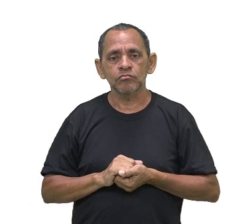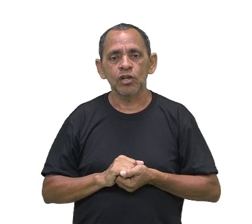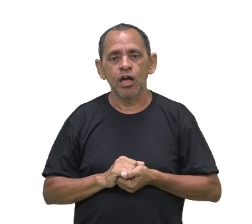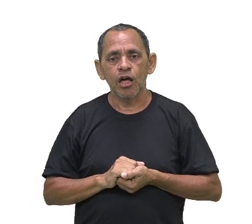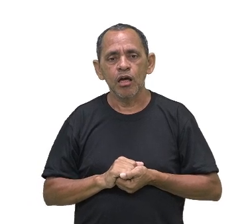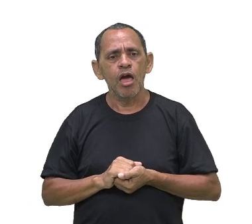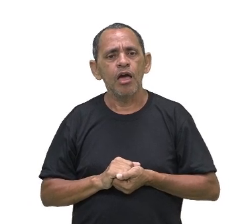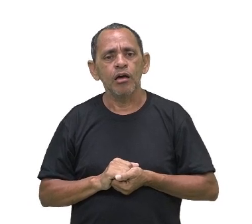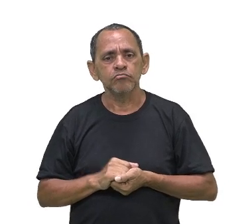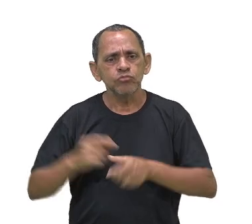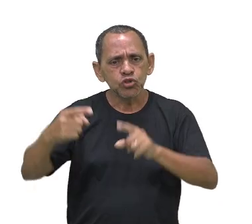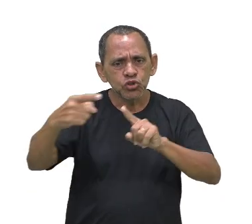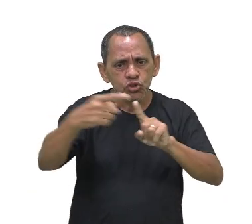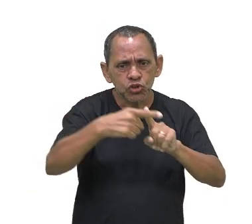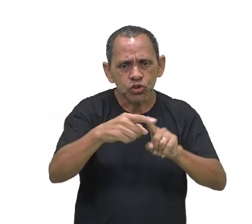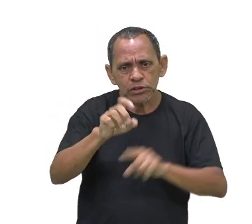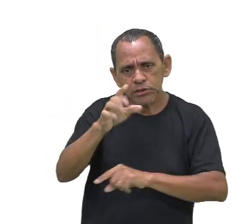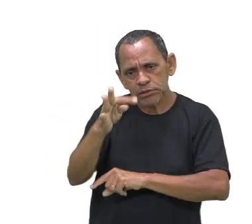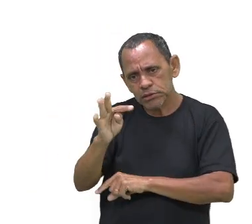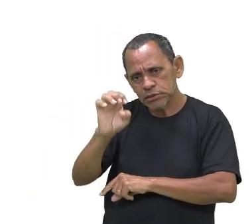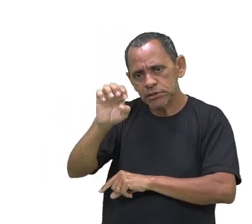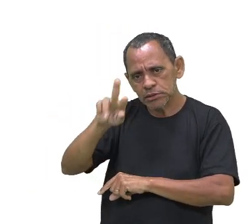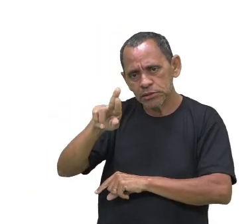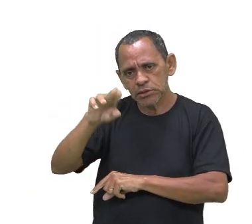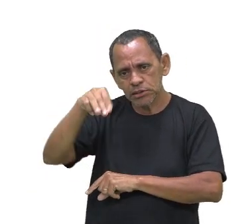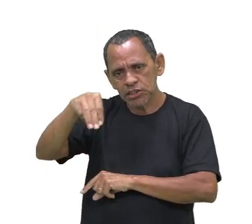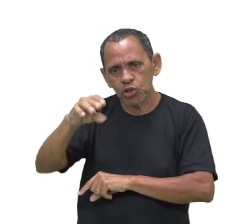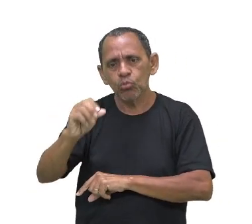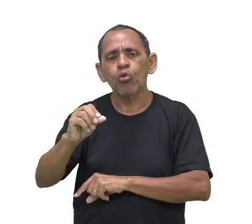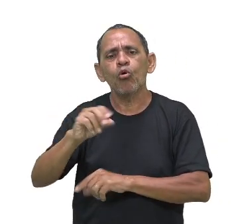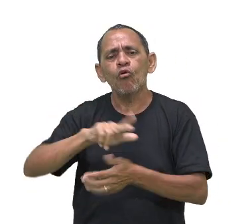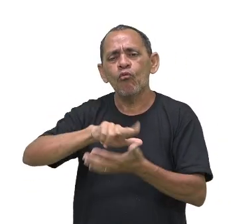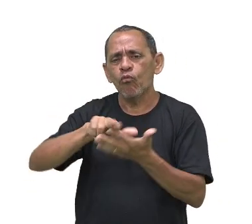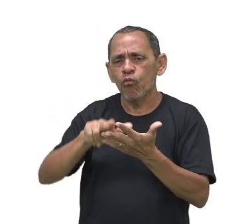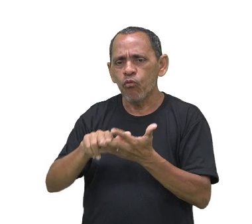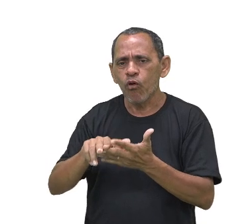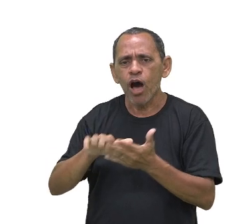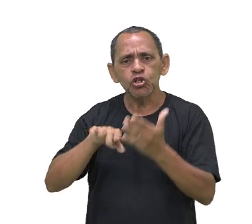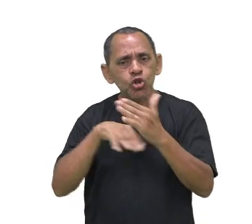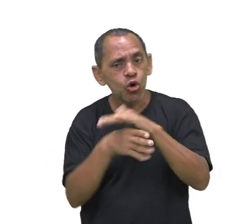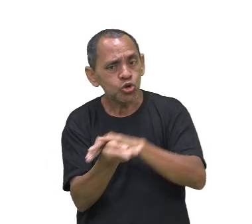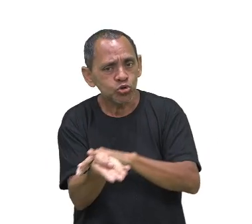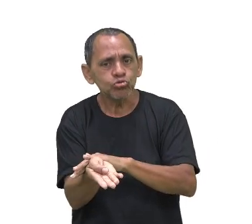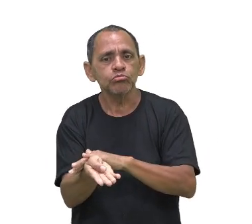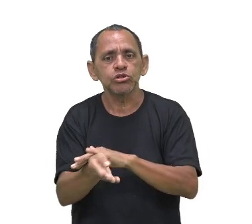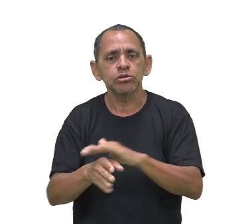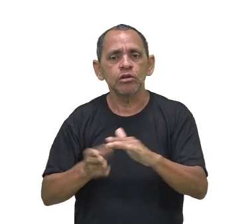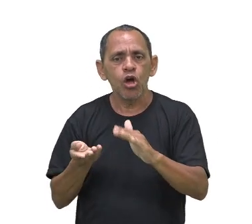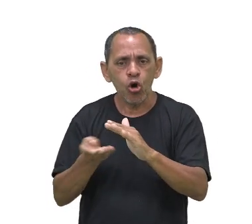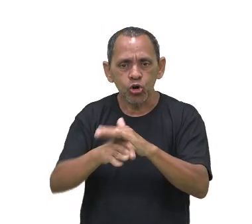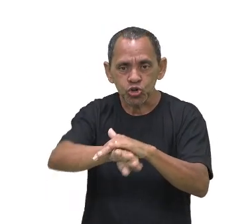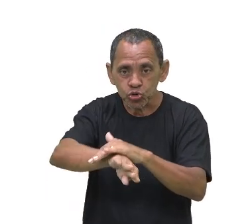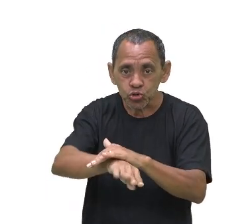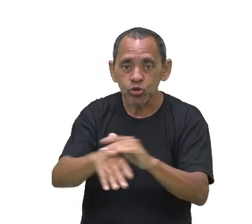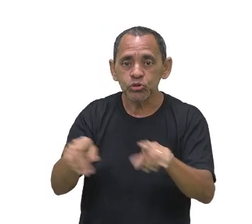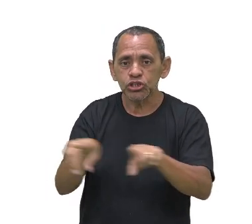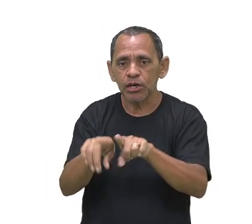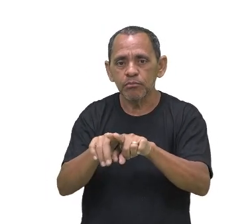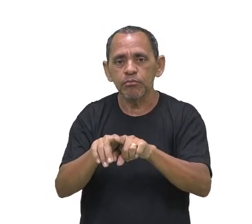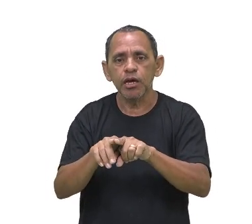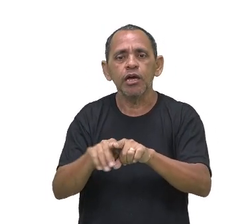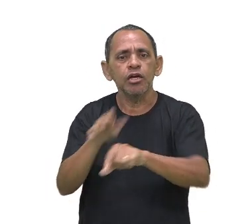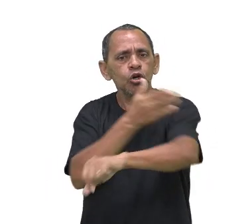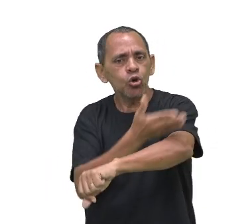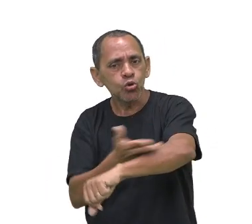se refere aos variados costumes do qual uma sociedade está